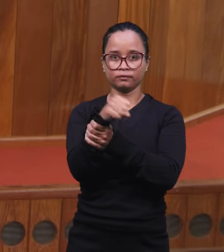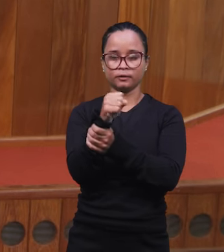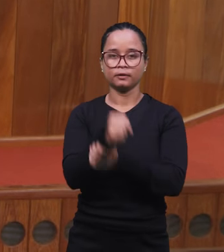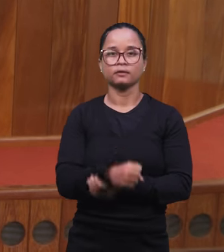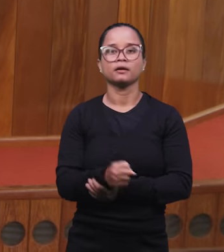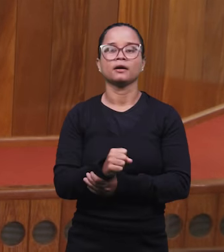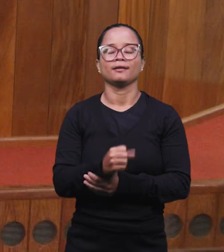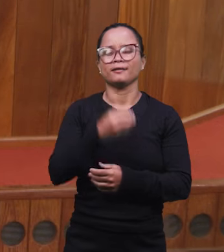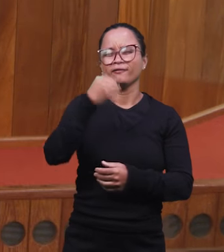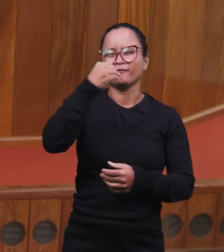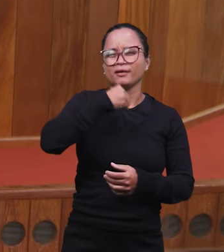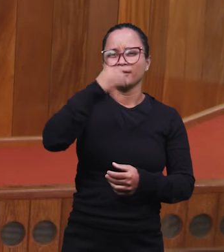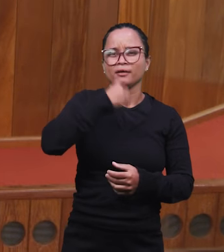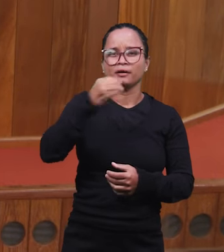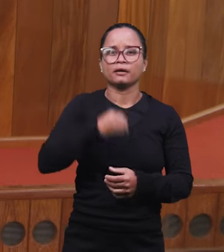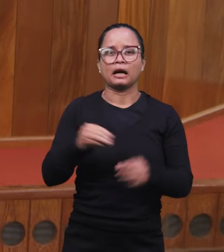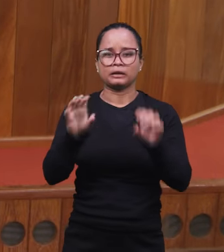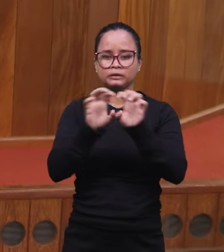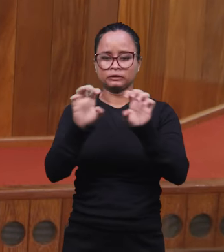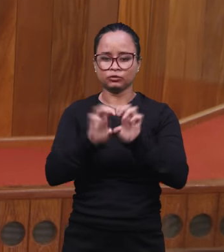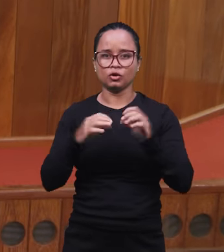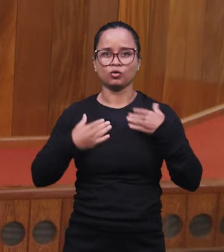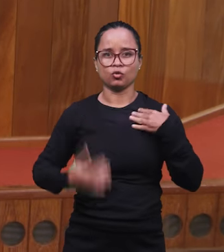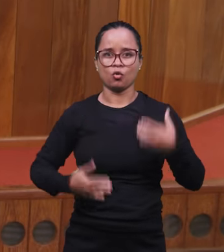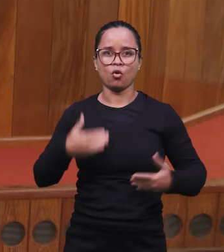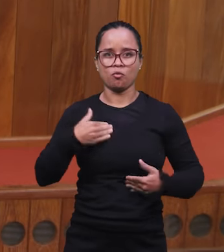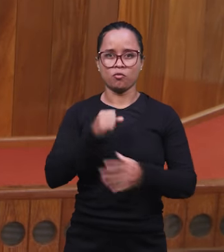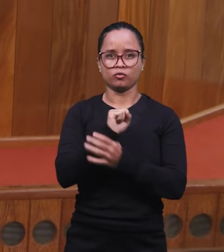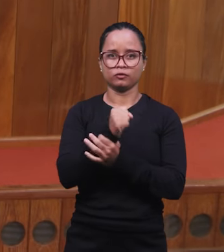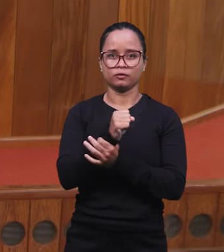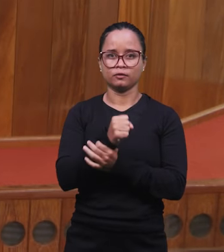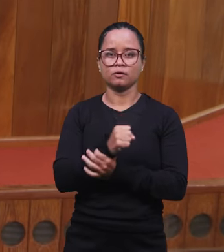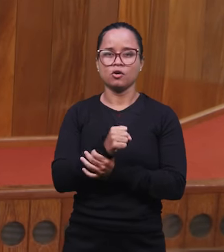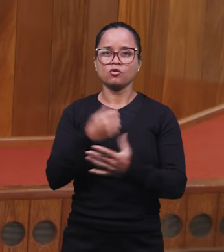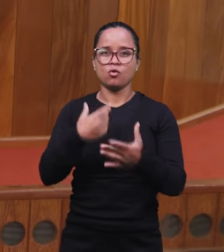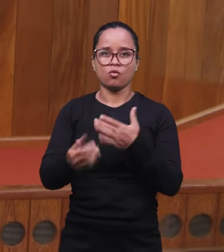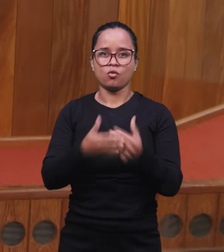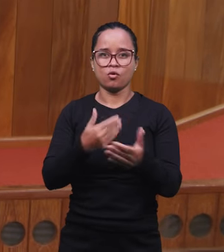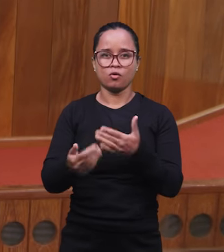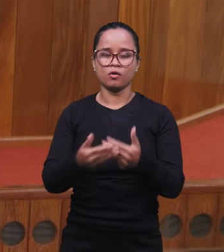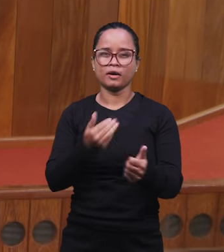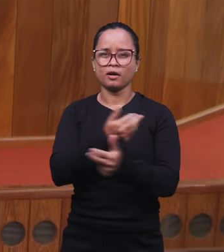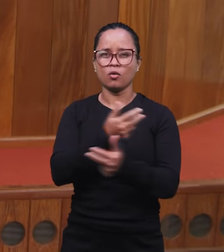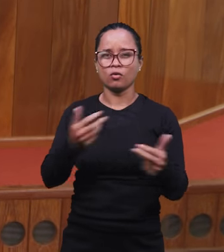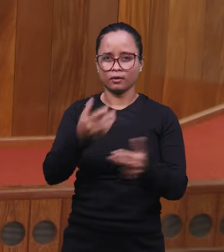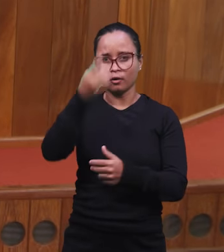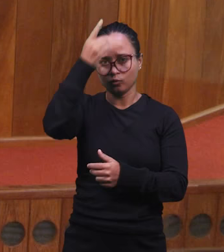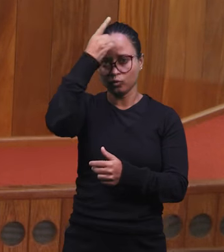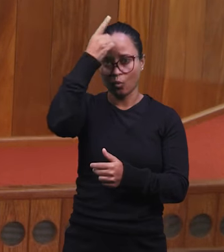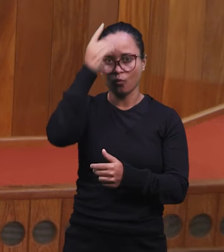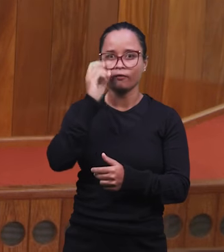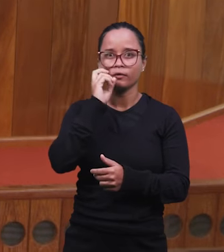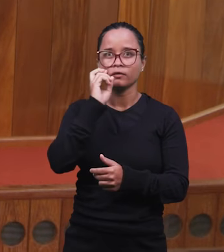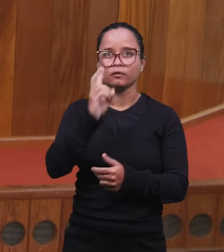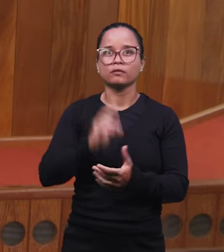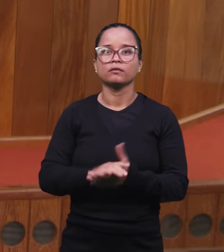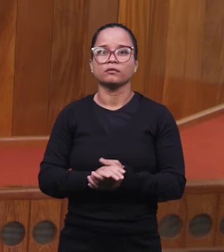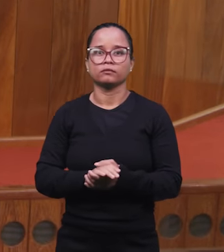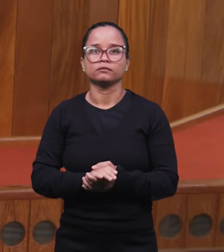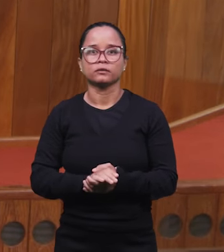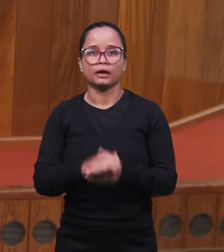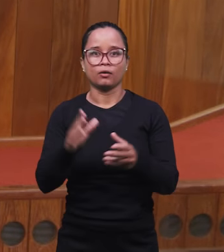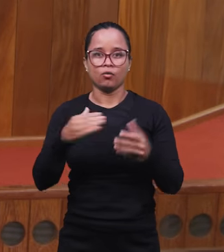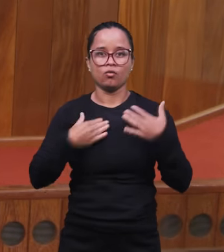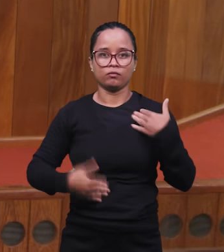estrutura, qualquer coisa que batesse aquele corpo ia desmoronar aquele corpo na visão, né? Na visão. Só mostrava que durante